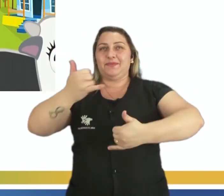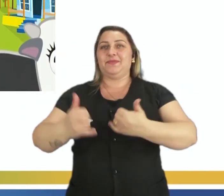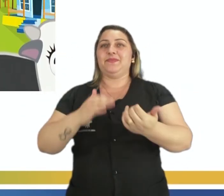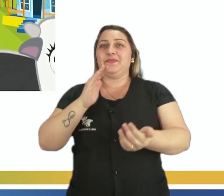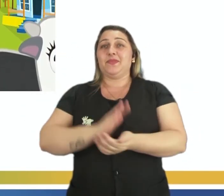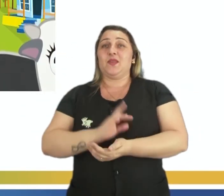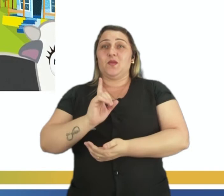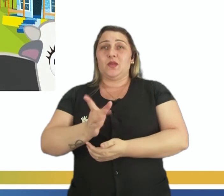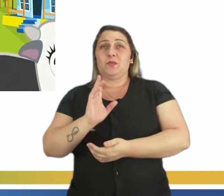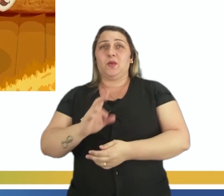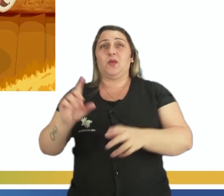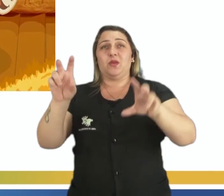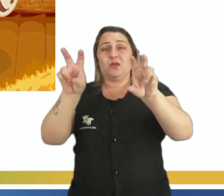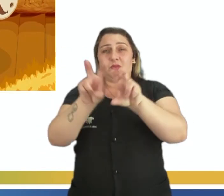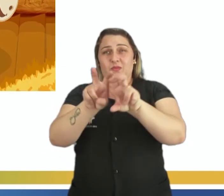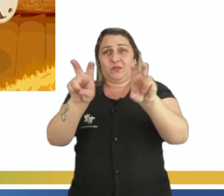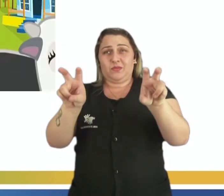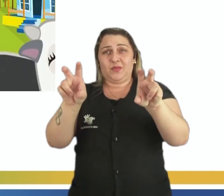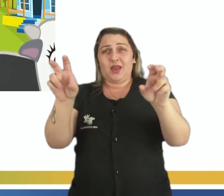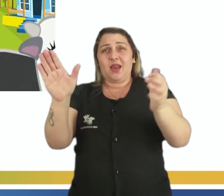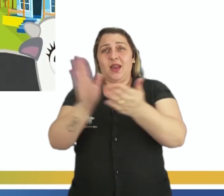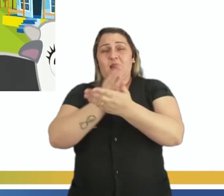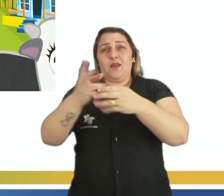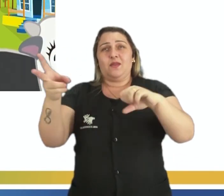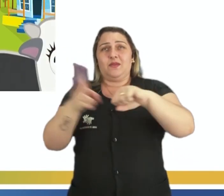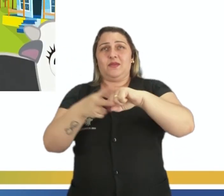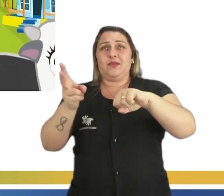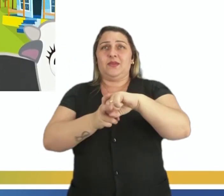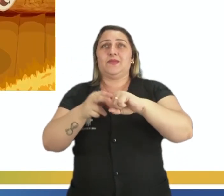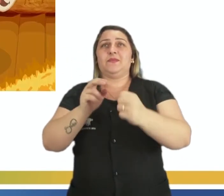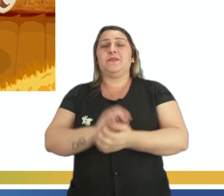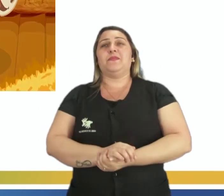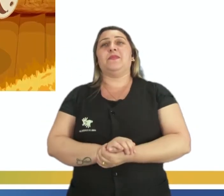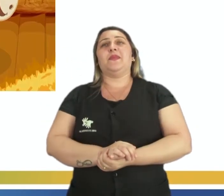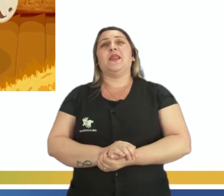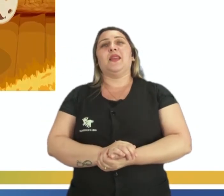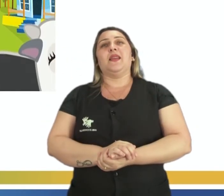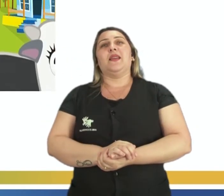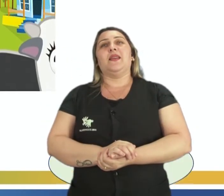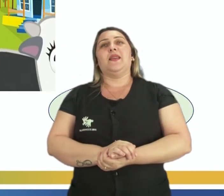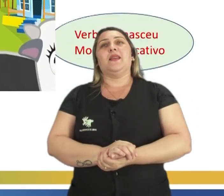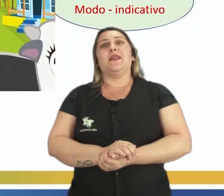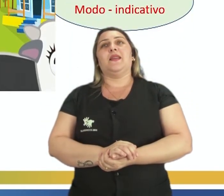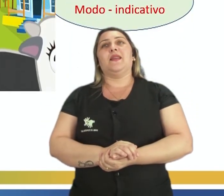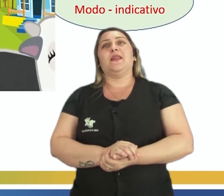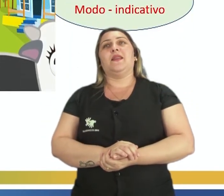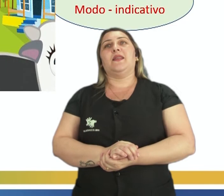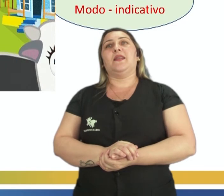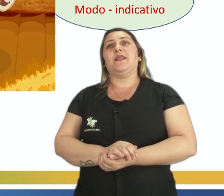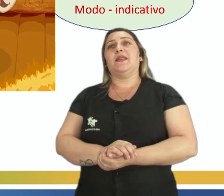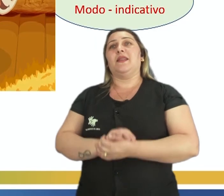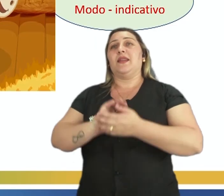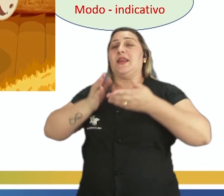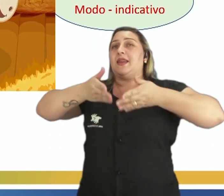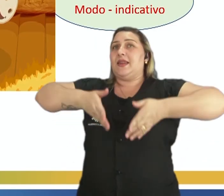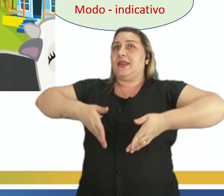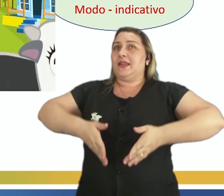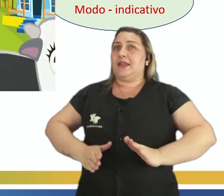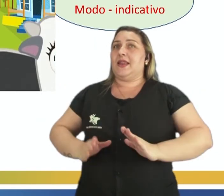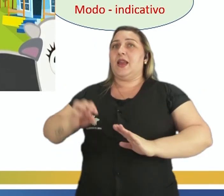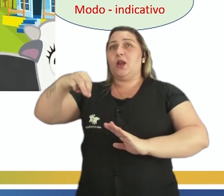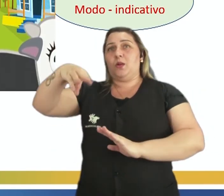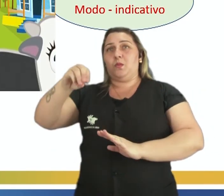E aí, você pode destacar alguns verbos para mim? Eu destaco para você e digo quais são os modos. Olha só, nós temos o